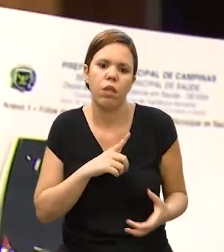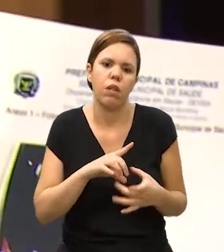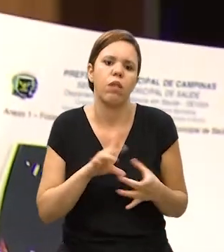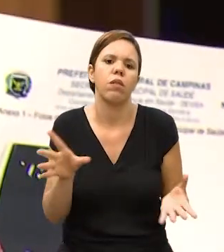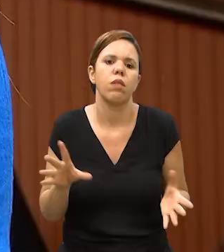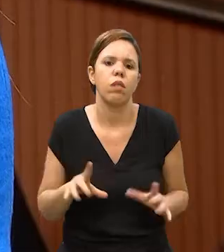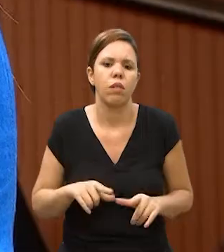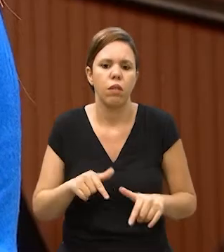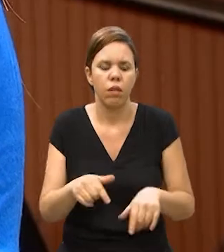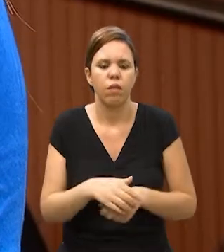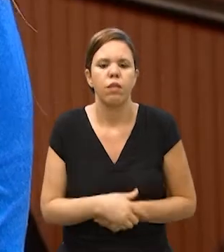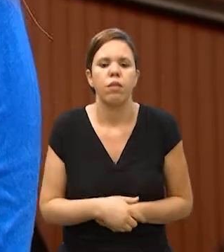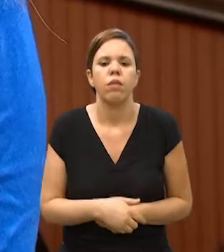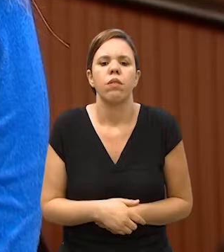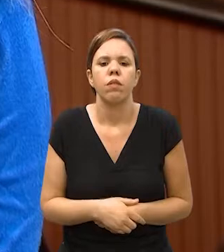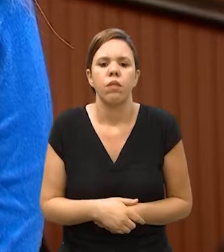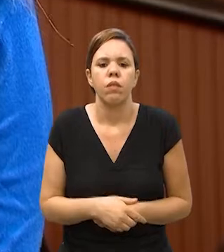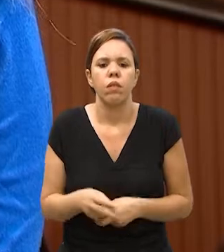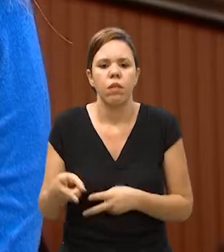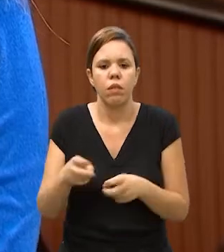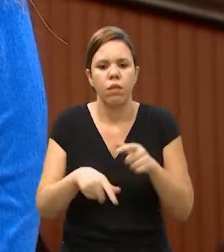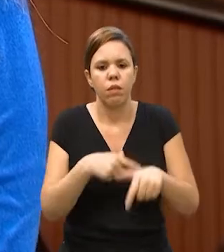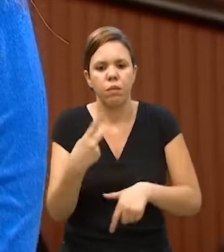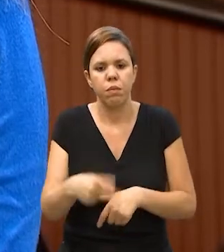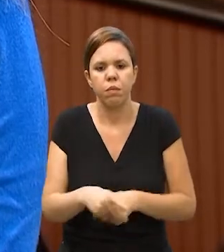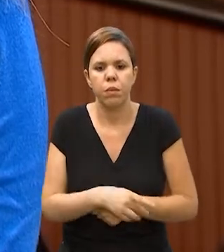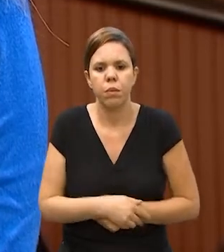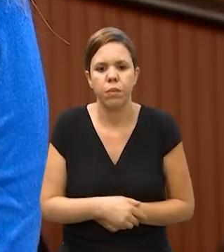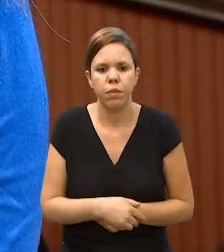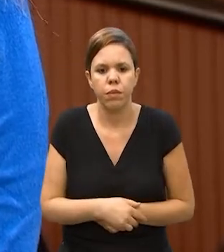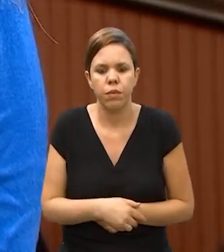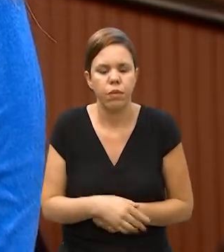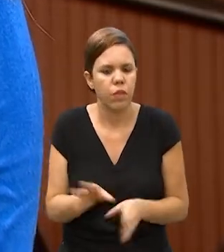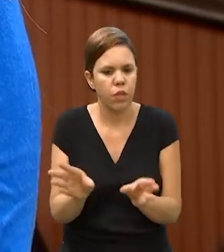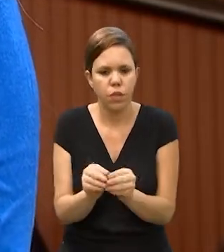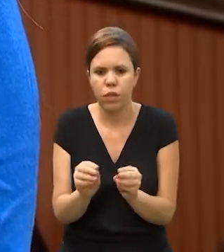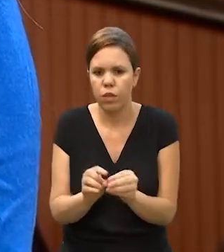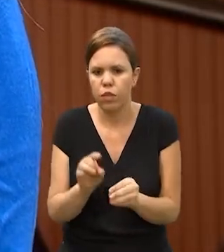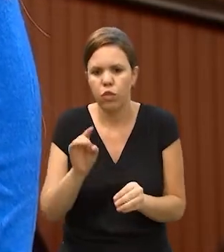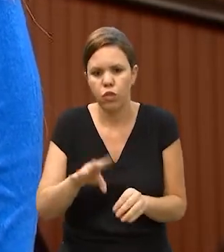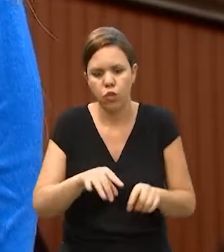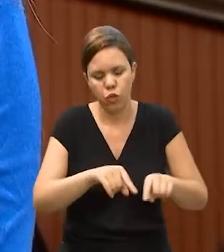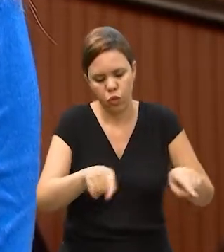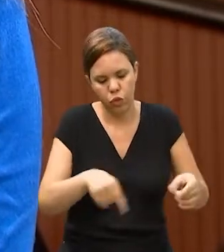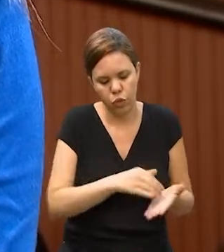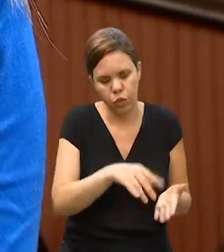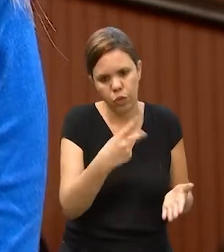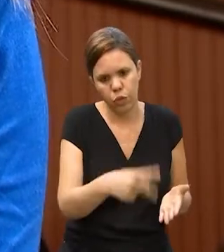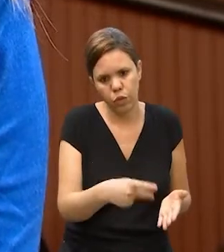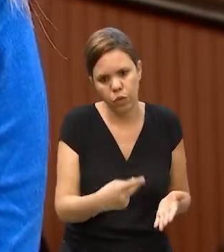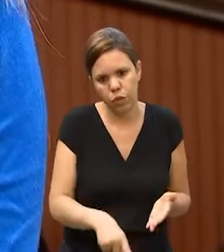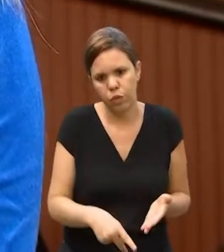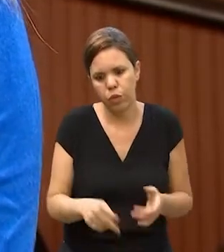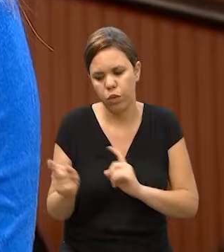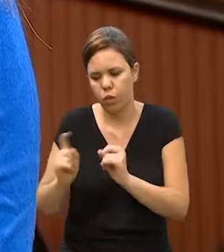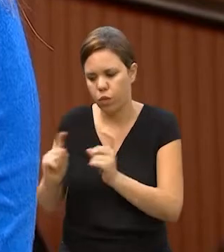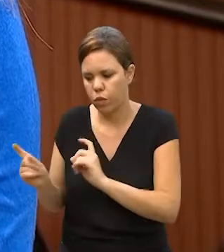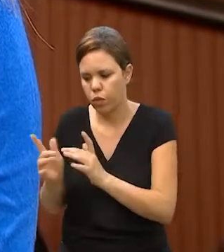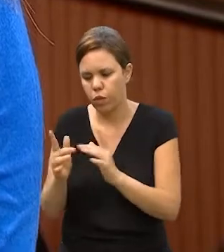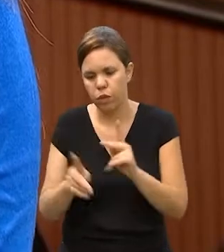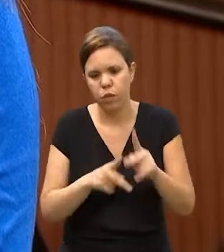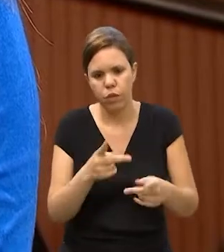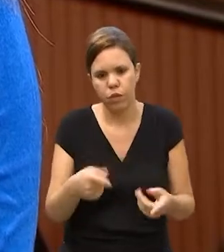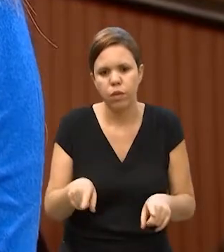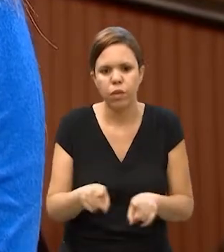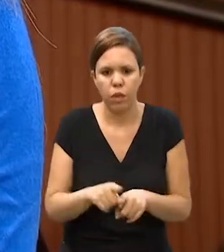liberdade para atuar. E observando o trabalho do senhor, ele não se resume apenas no gabinete, nas sessões, em contato com a